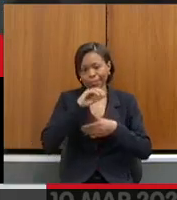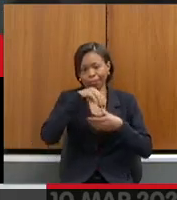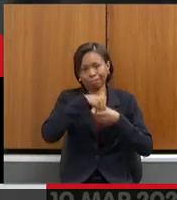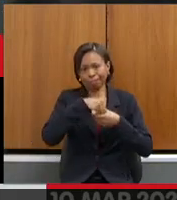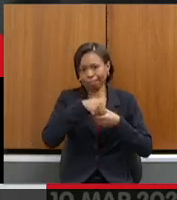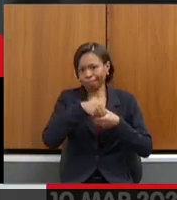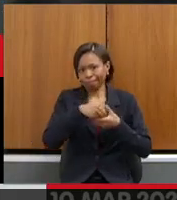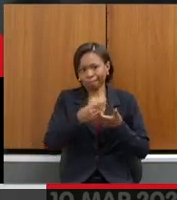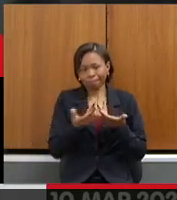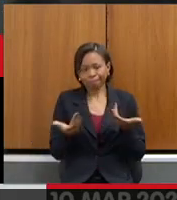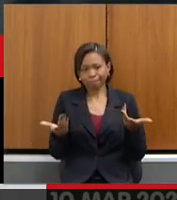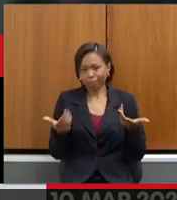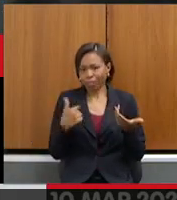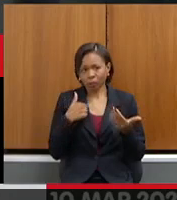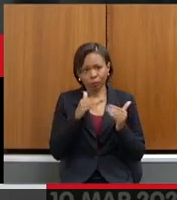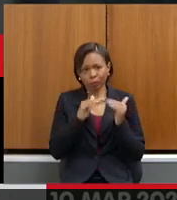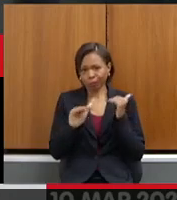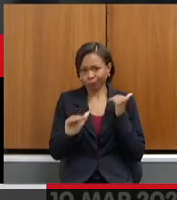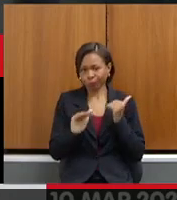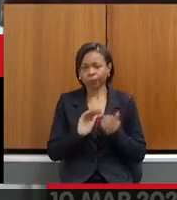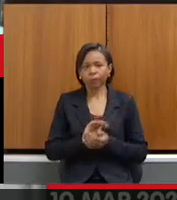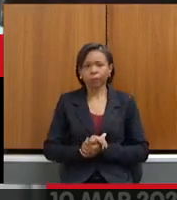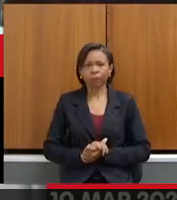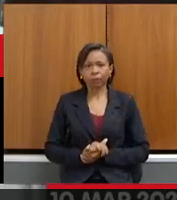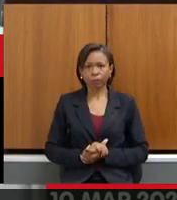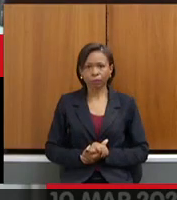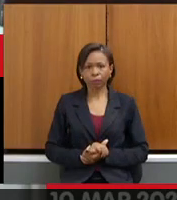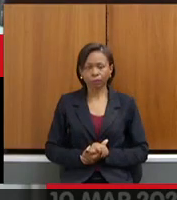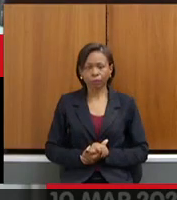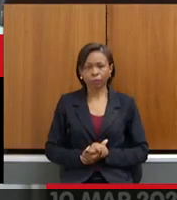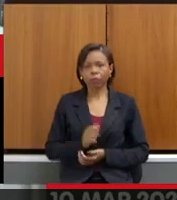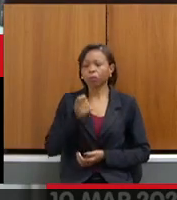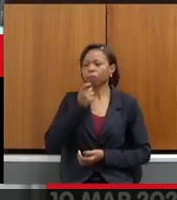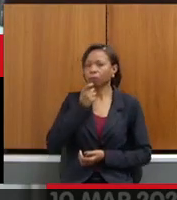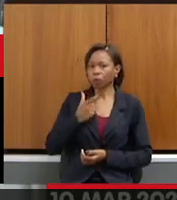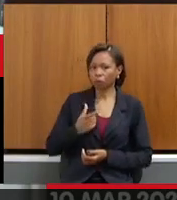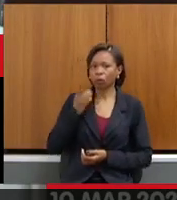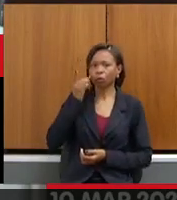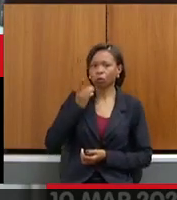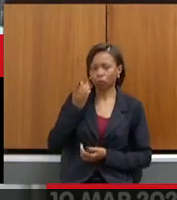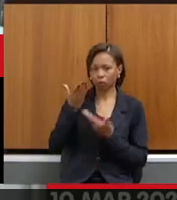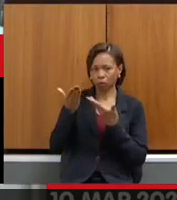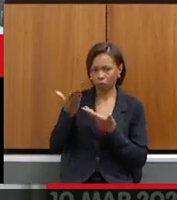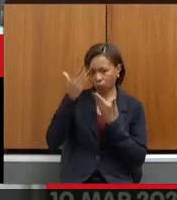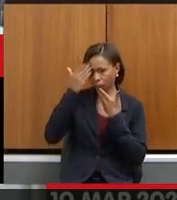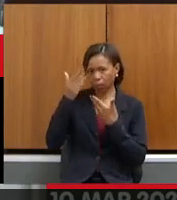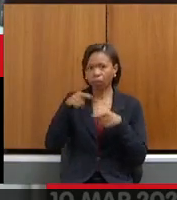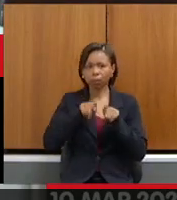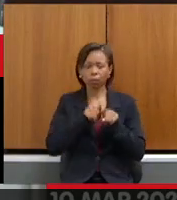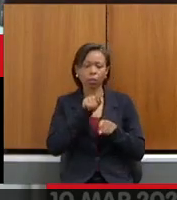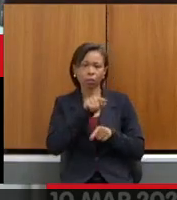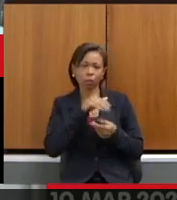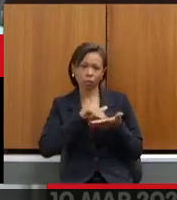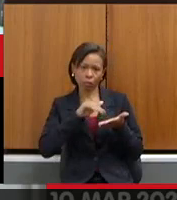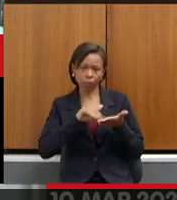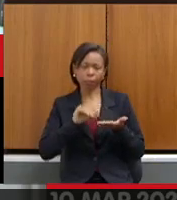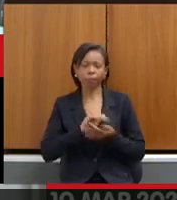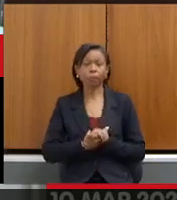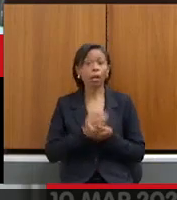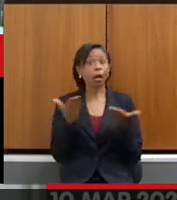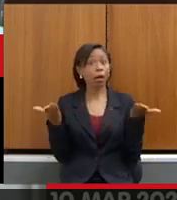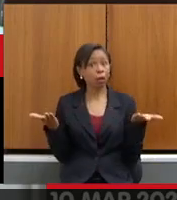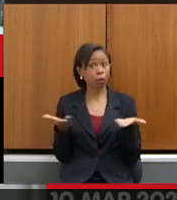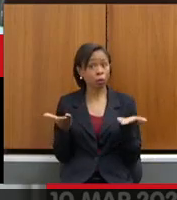excelência e obrigado ao Deputado João Vitor ao secretário vamos passar agora as palavras